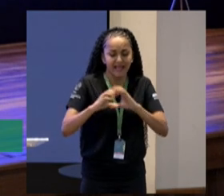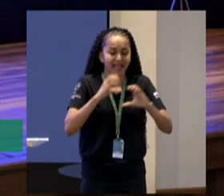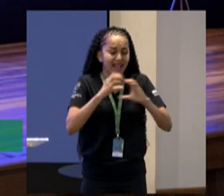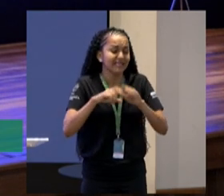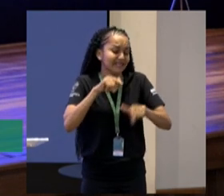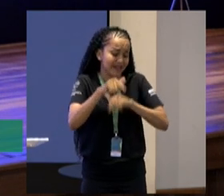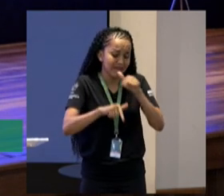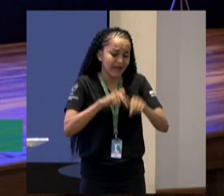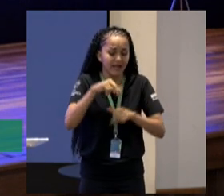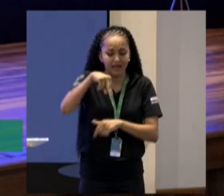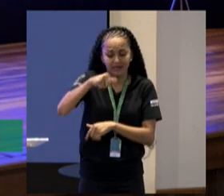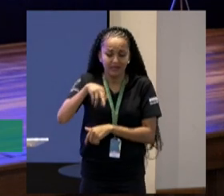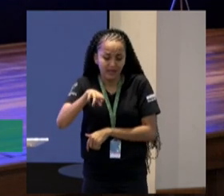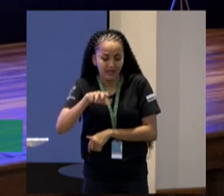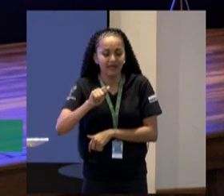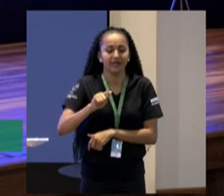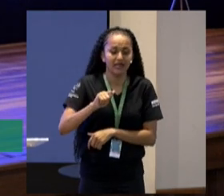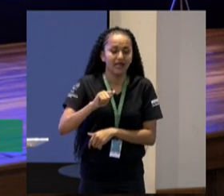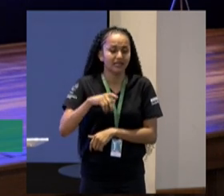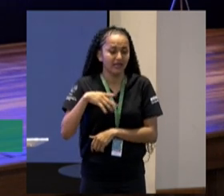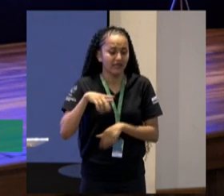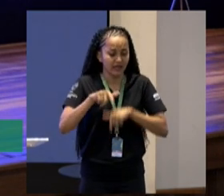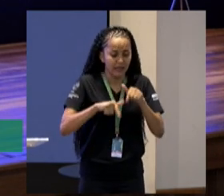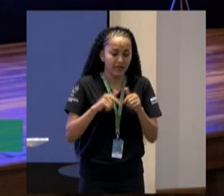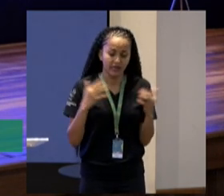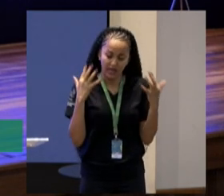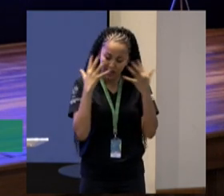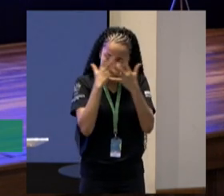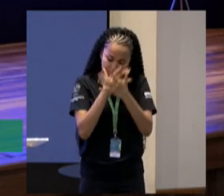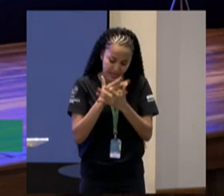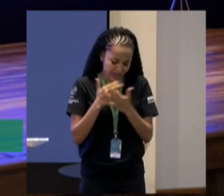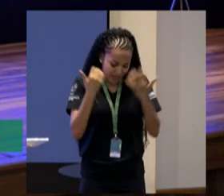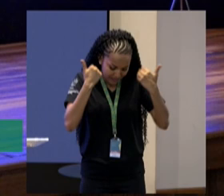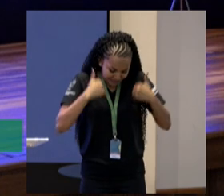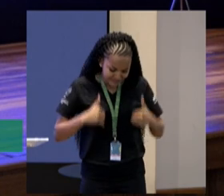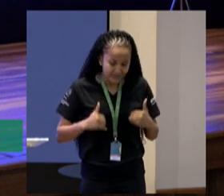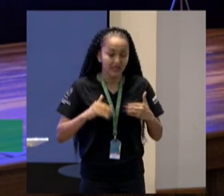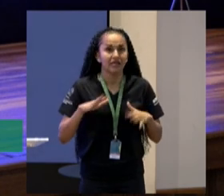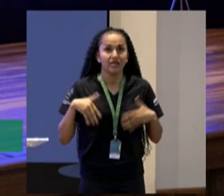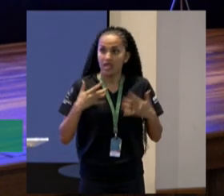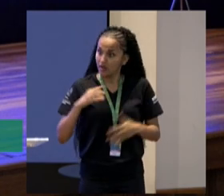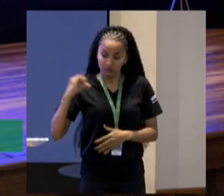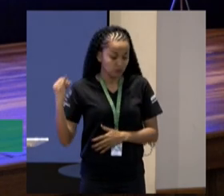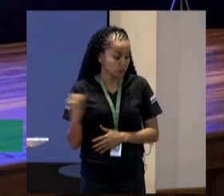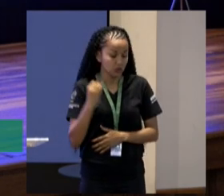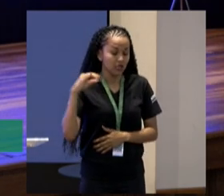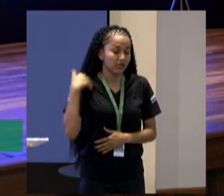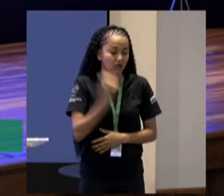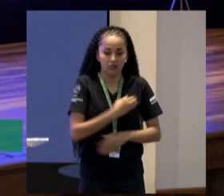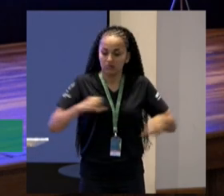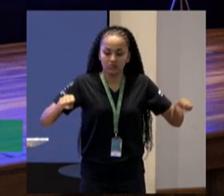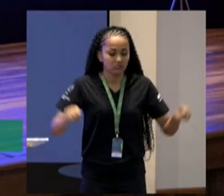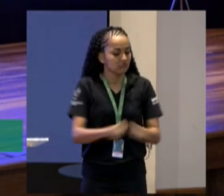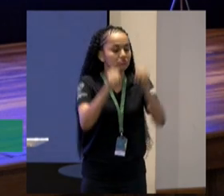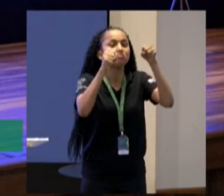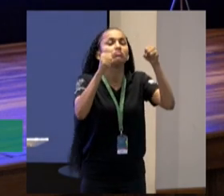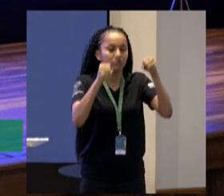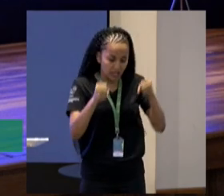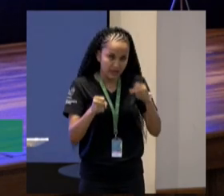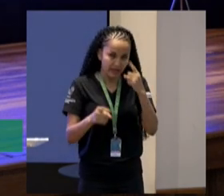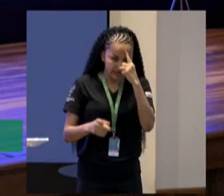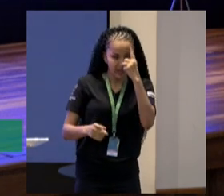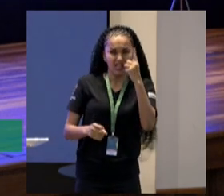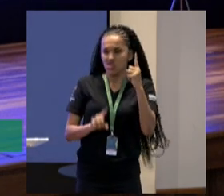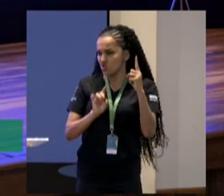Couto, porque a gente estava trabalhando com essa questão da beleza negra, de uma estética, e era super importante a gente romper com essa